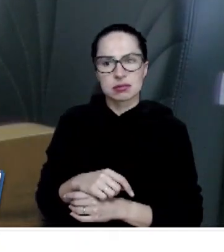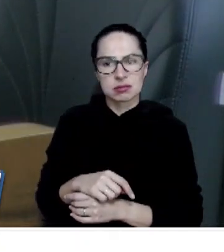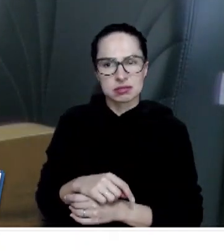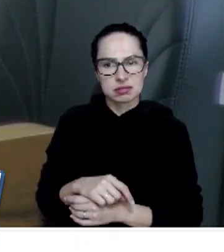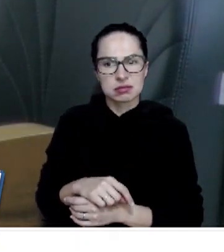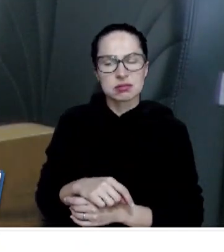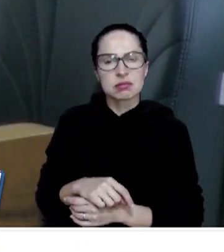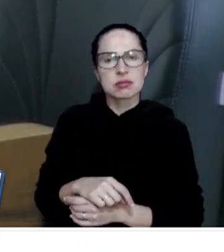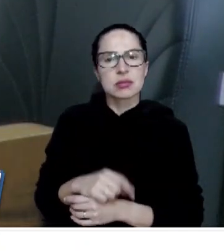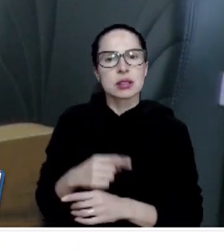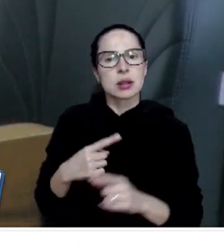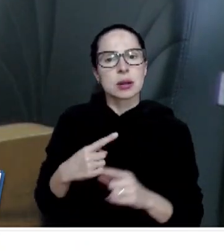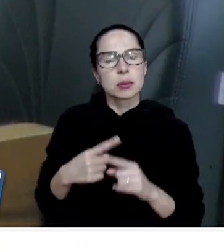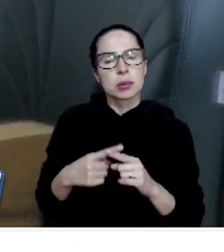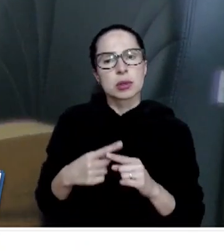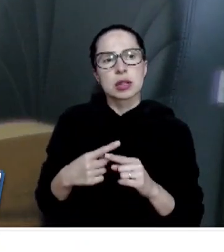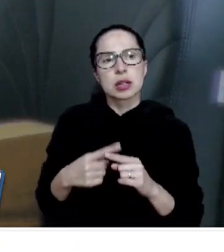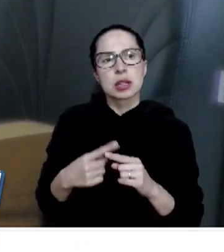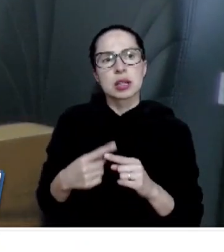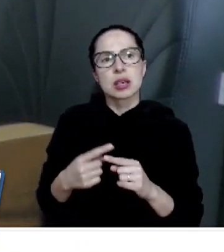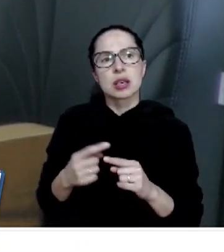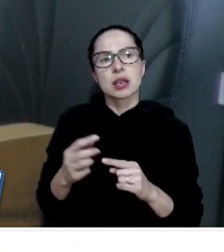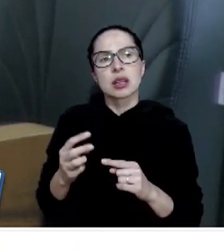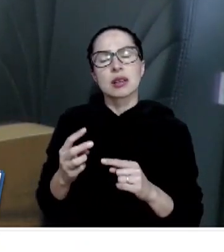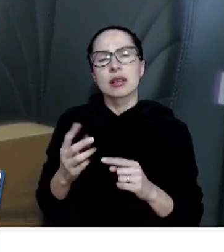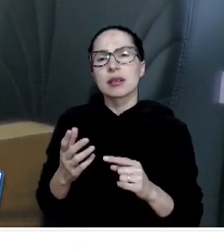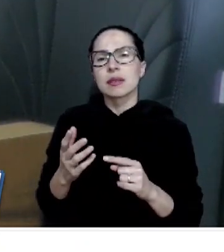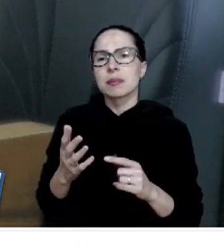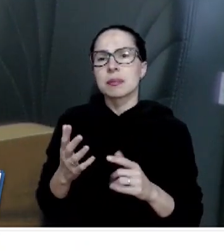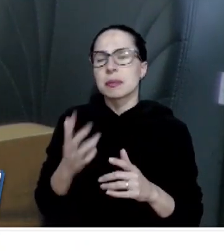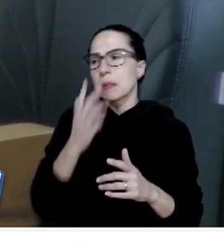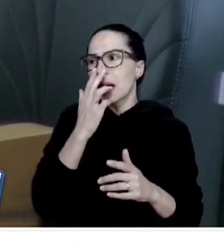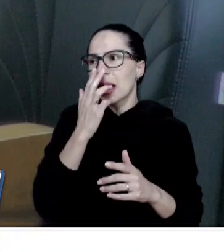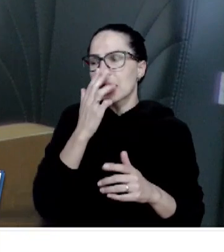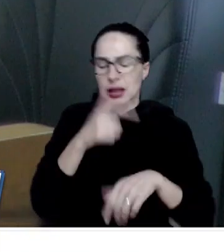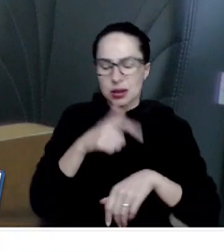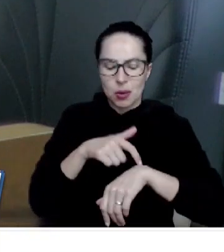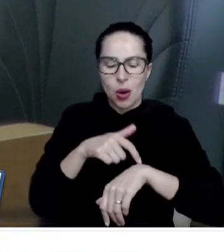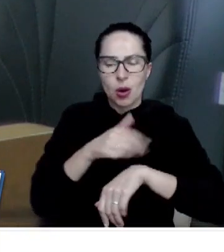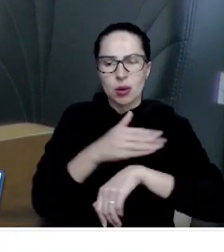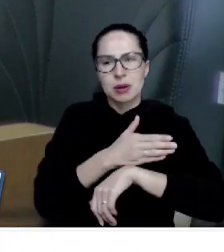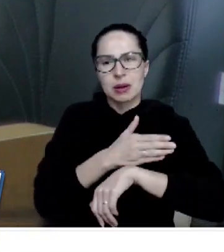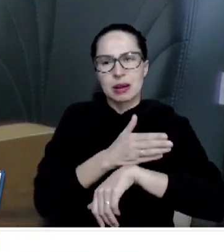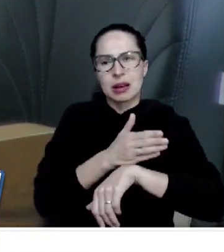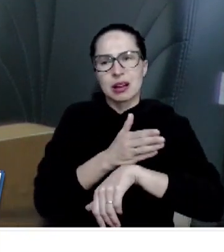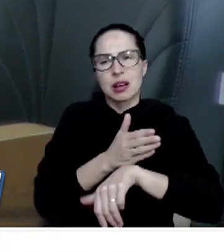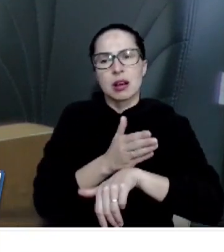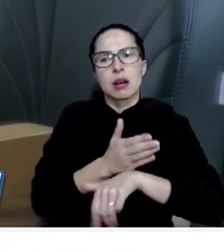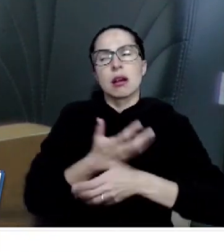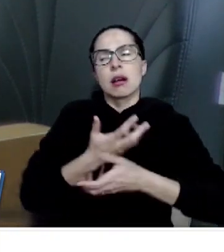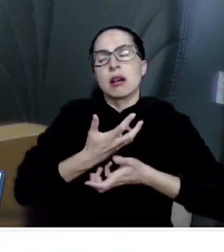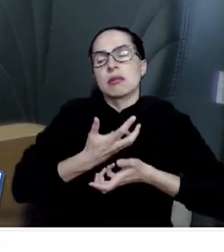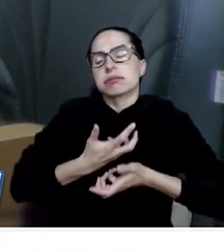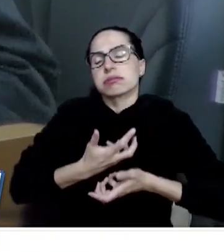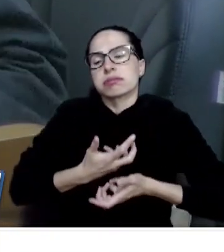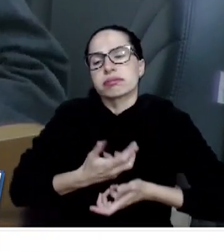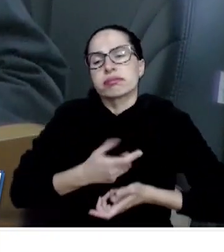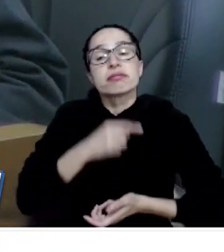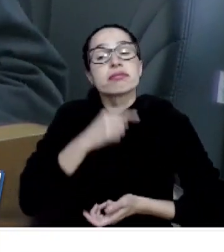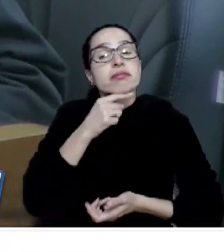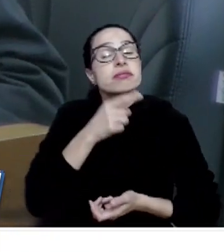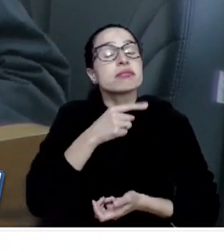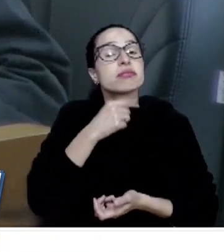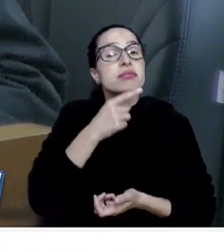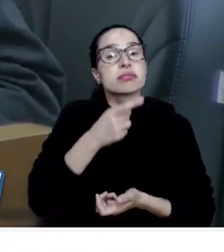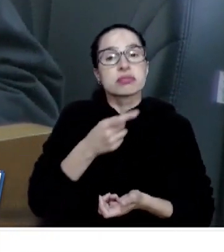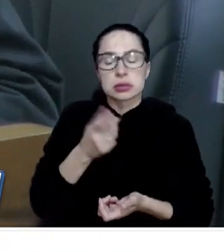a questão assim, vai chegando uma determinada hora, a gente não aguenta. Sei que a